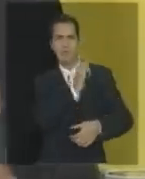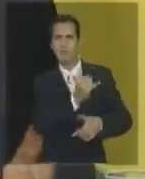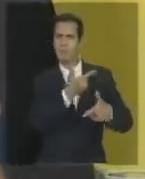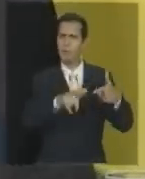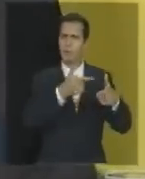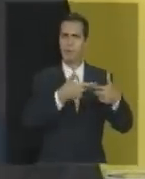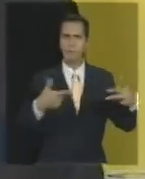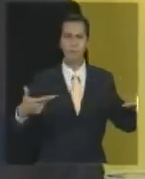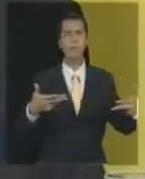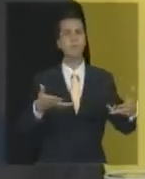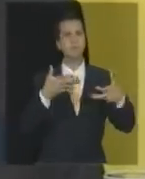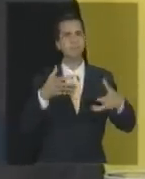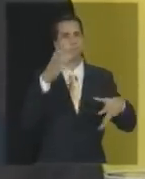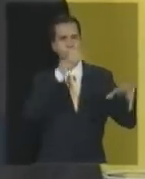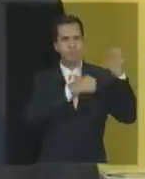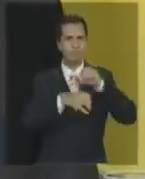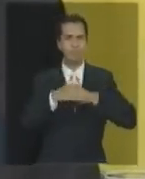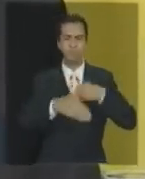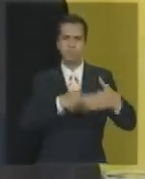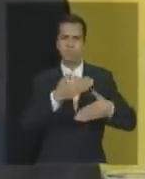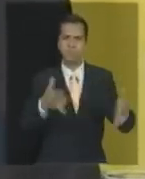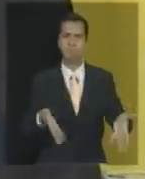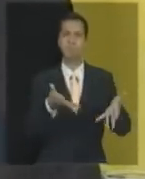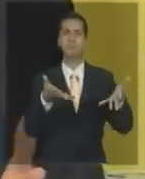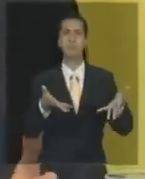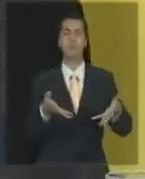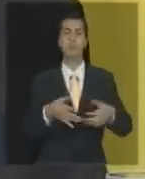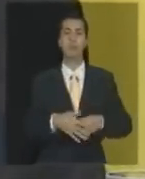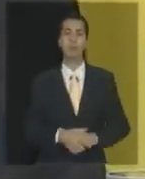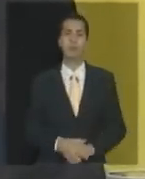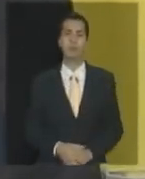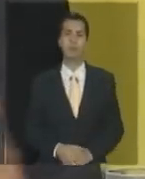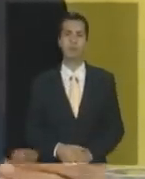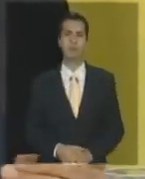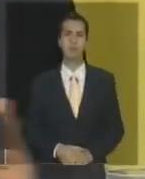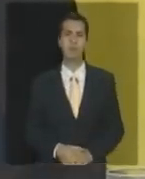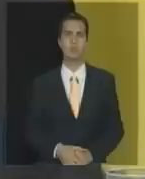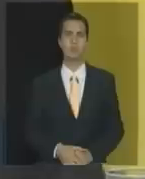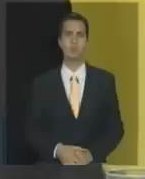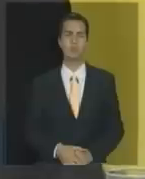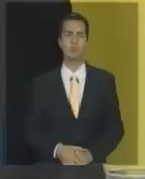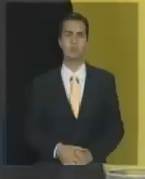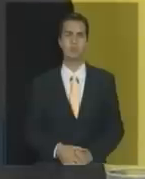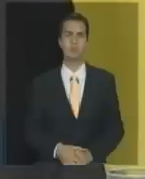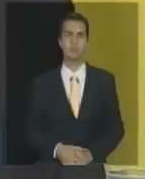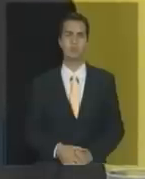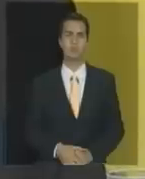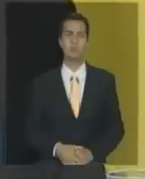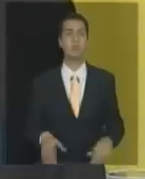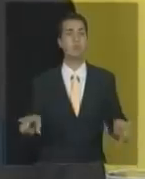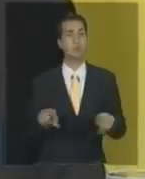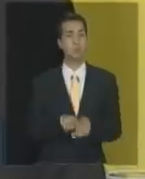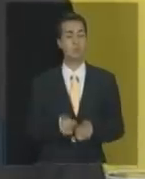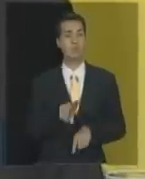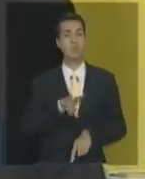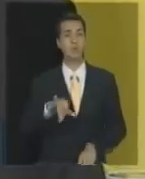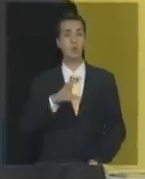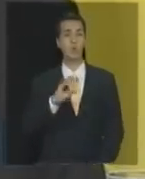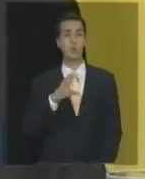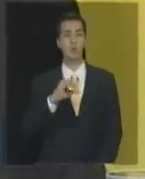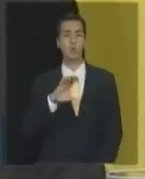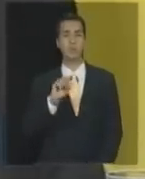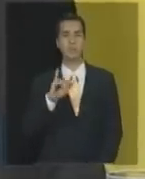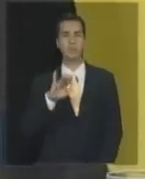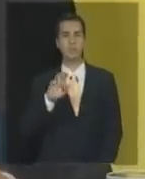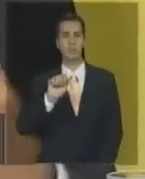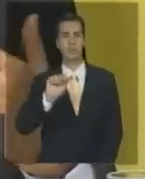Depois nós vamos ter a Consocial, que foi uma iniciativa ainda convocada no governo passado pelo presidente